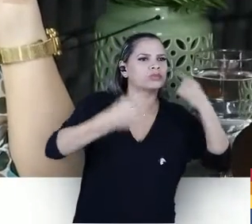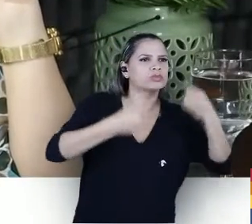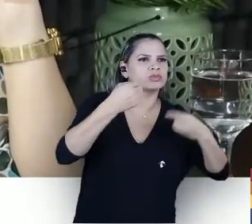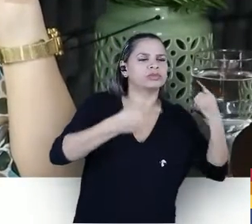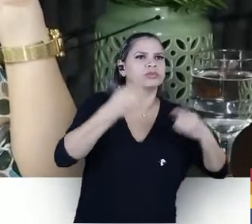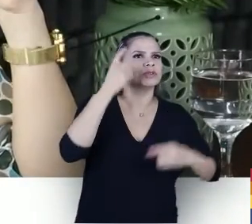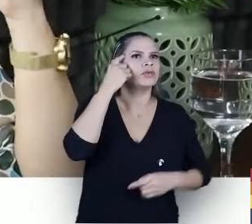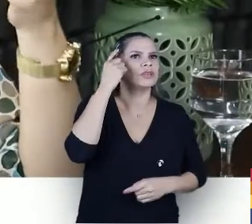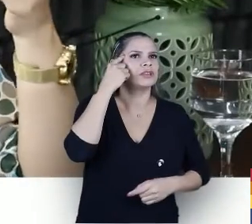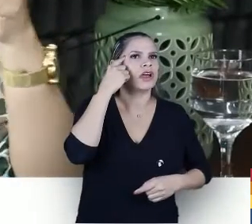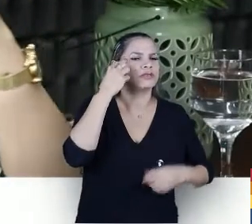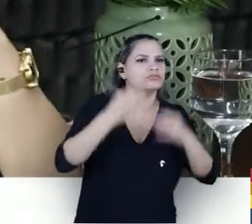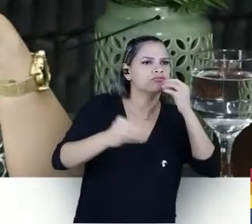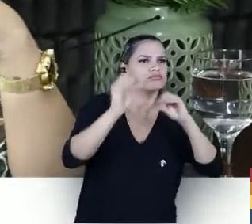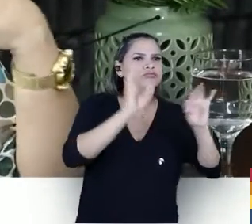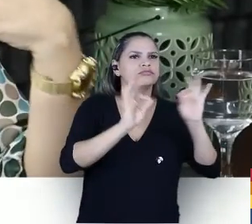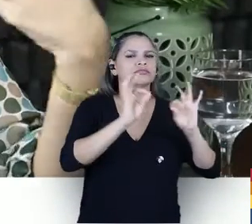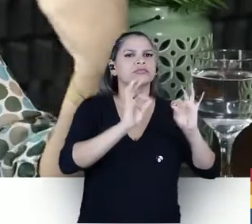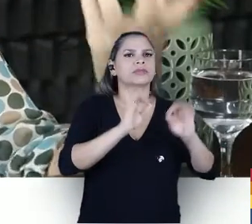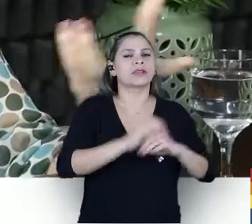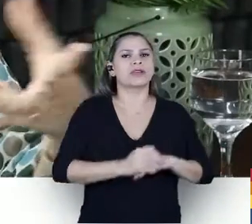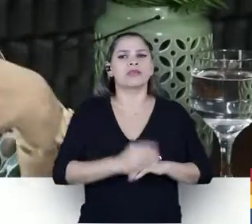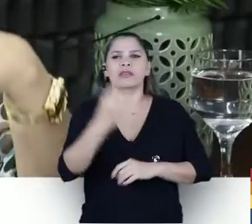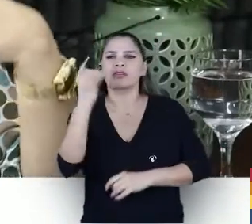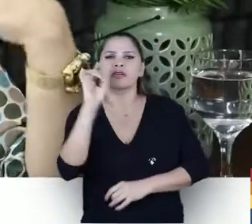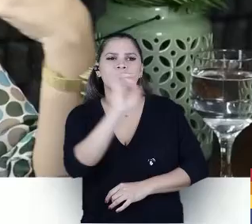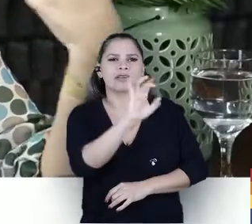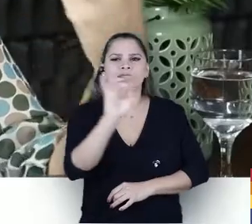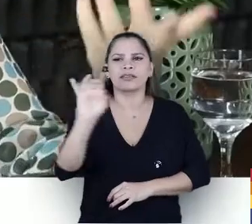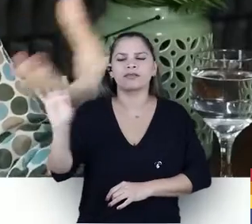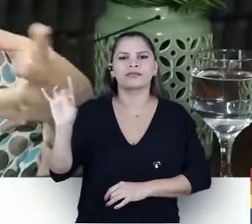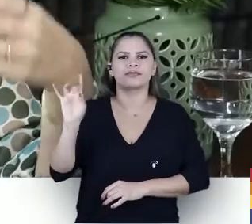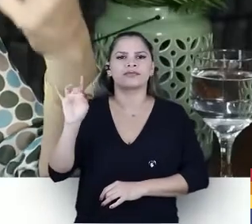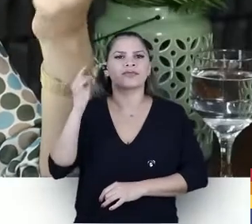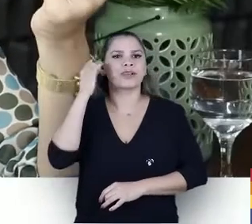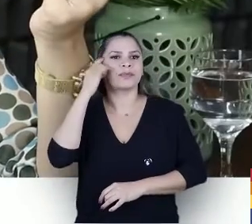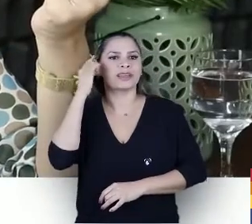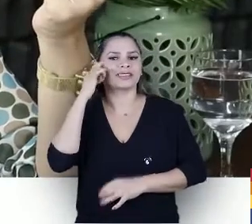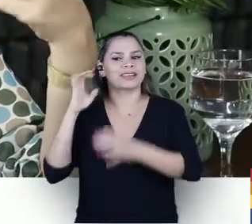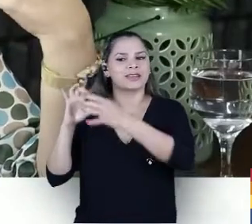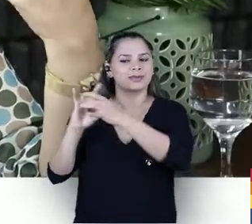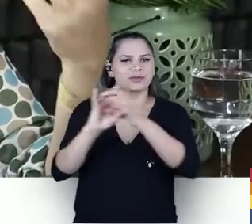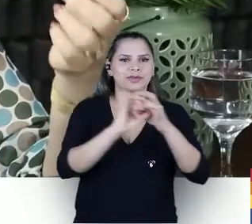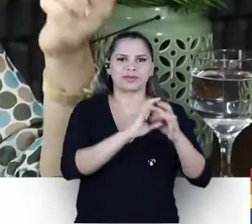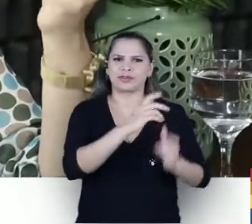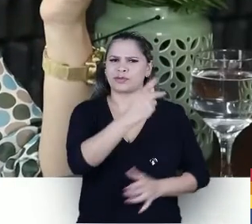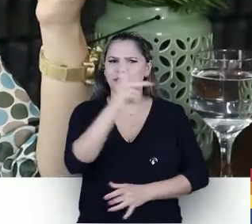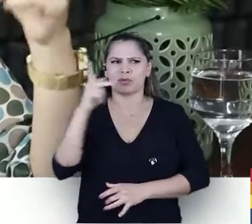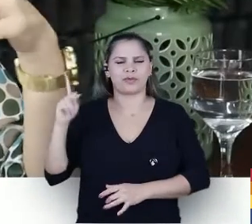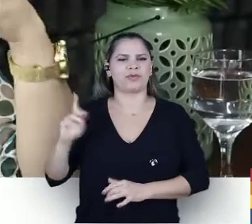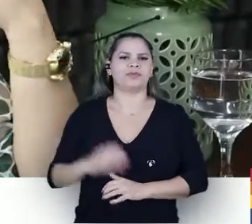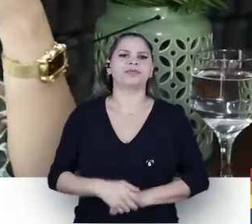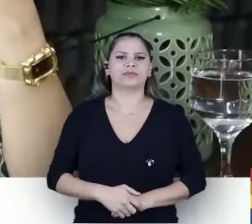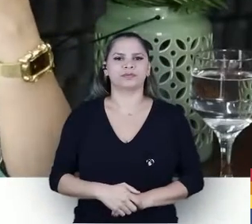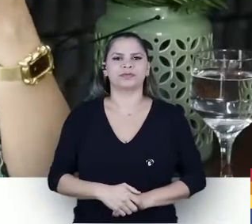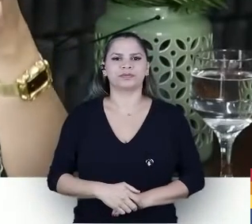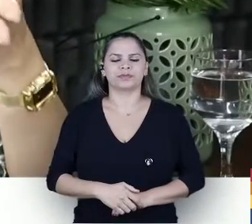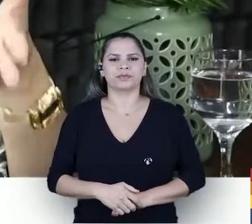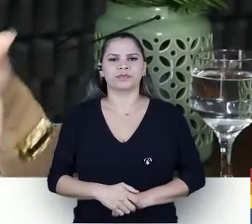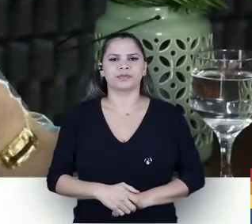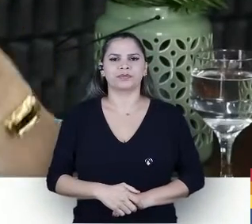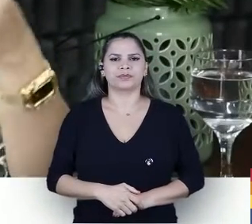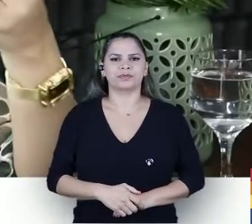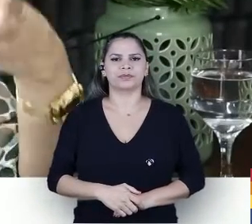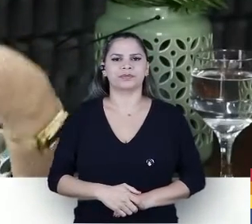mais relevante o aluno perceber como a política, como as propagandas políticas são montadas, como elas são pensadas. Então, cada um vai pensar no